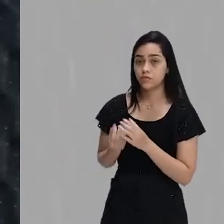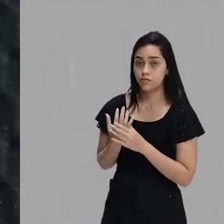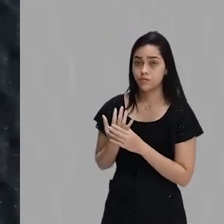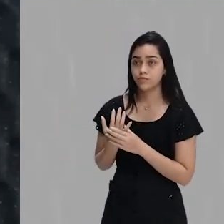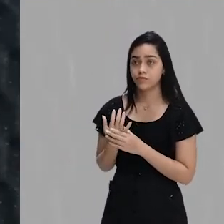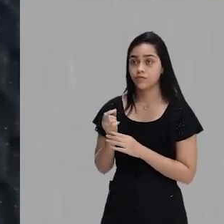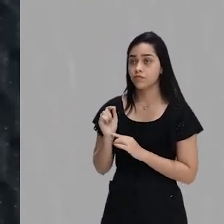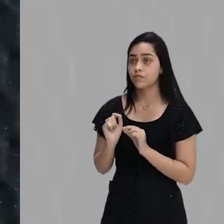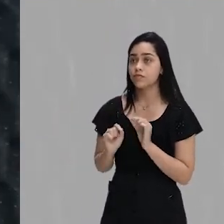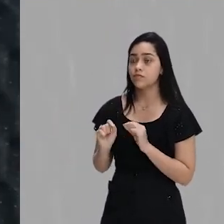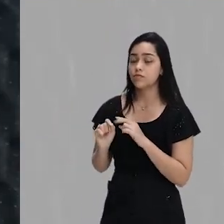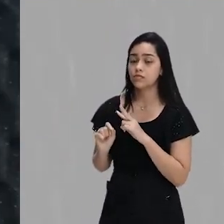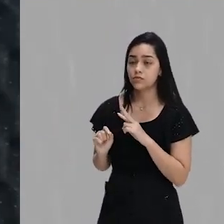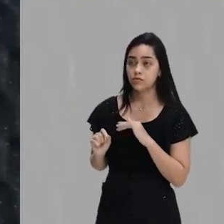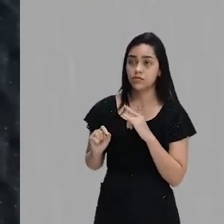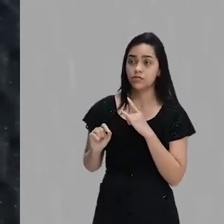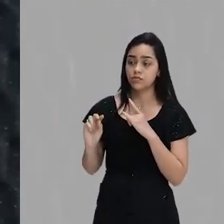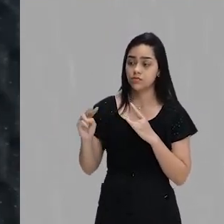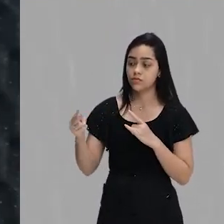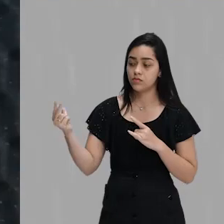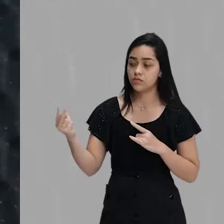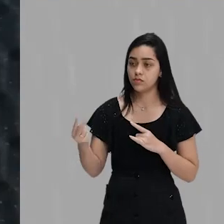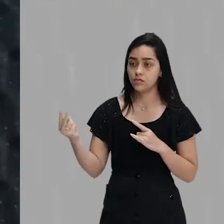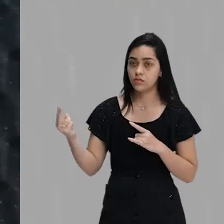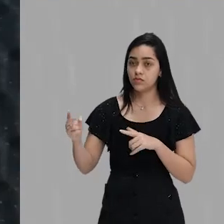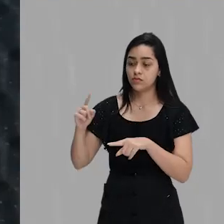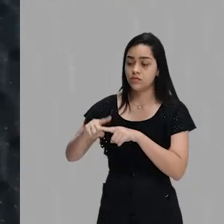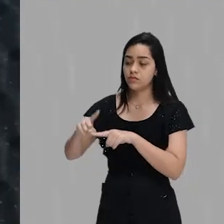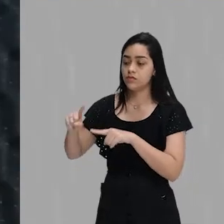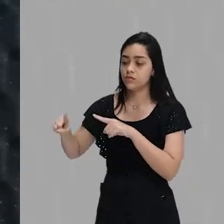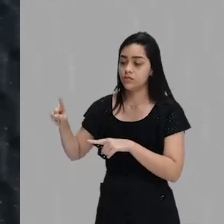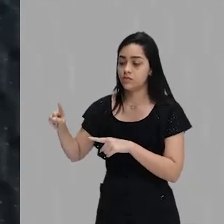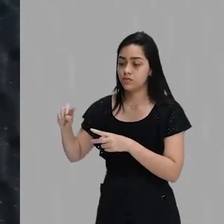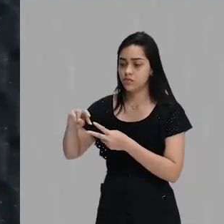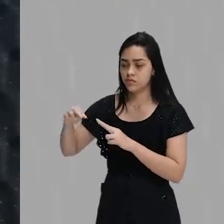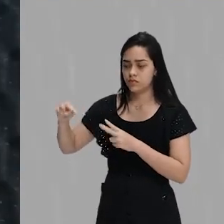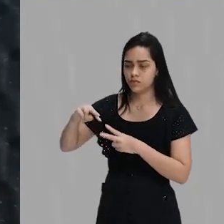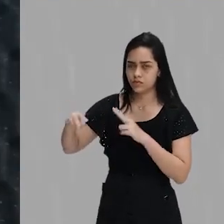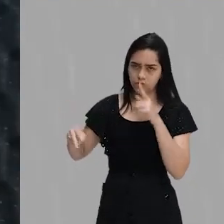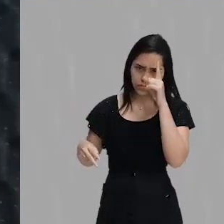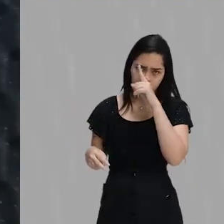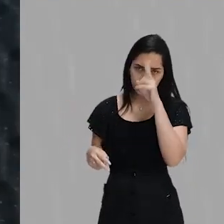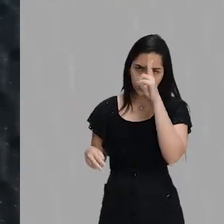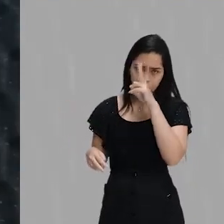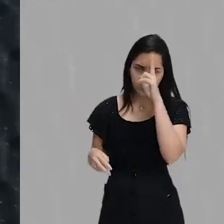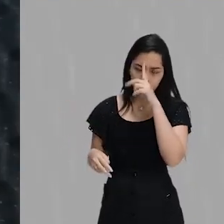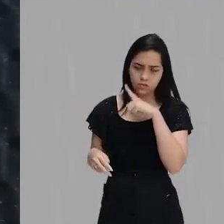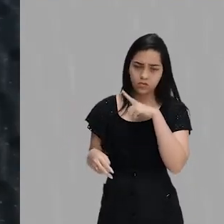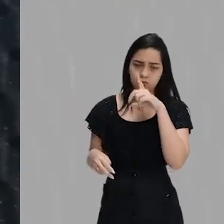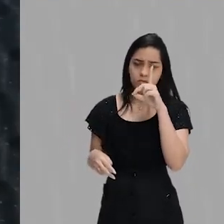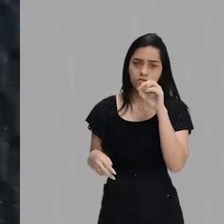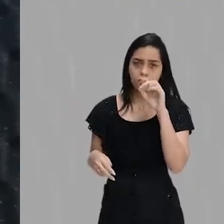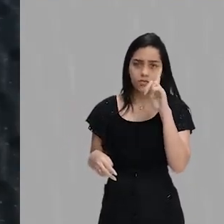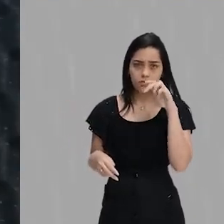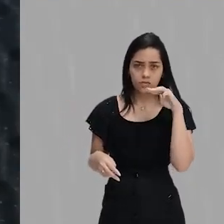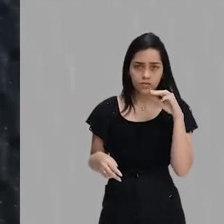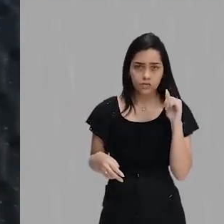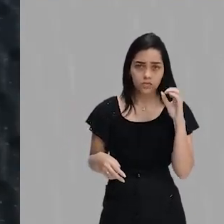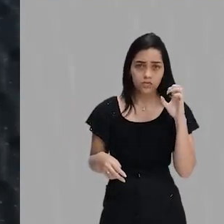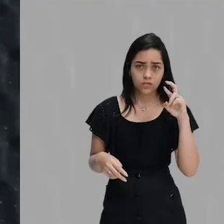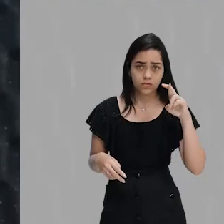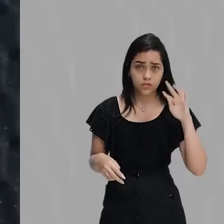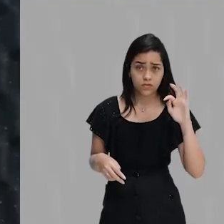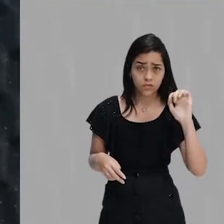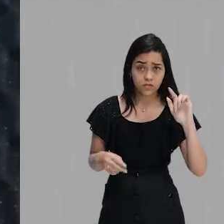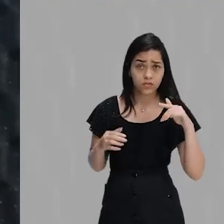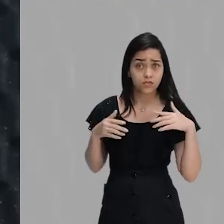ou seja, vai ocorrer a duplicação do material genético. Lembra do dogma central da biologia molecular? Nós vimos